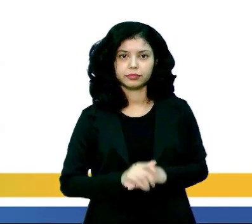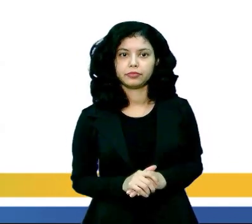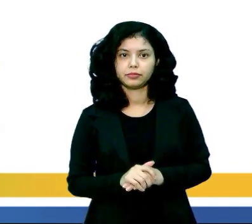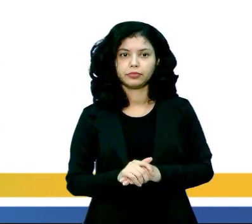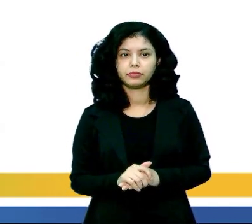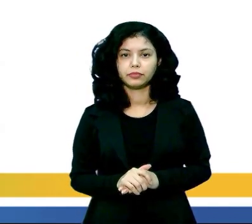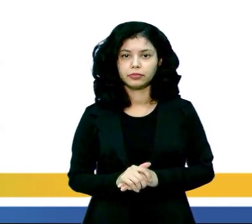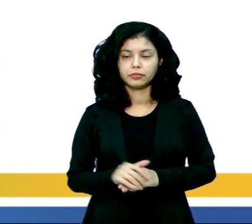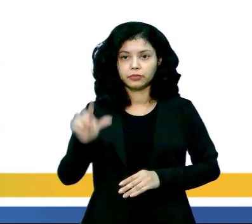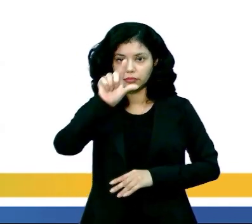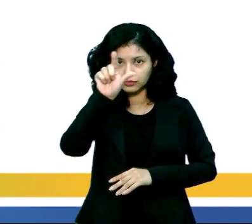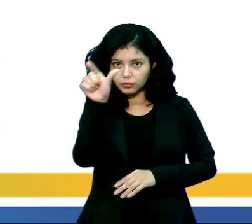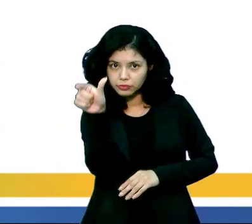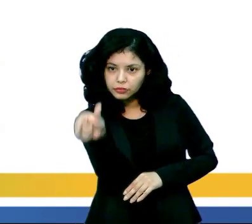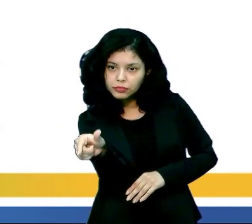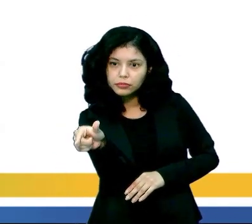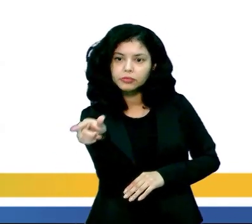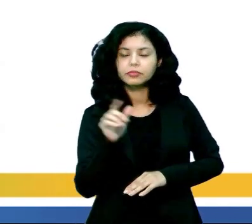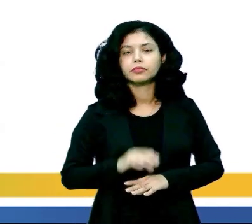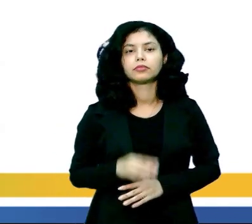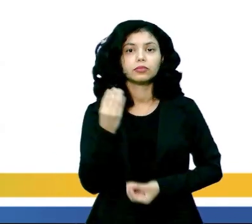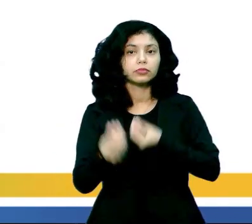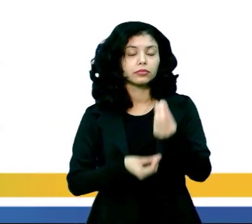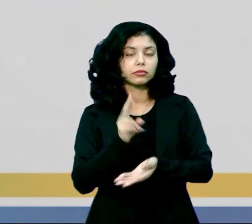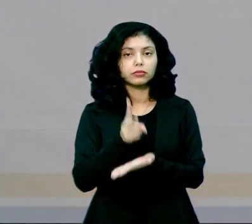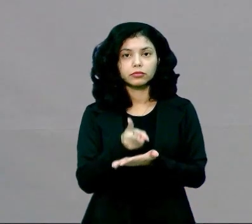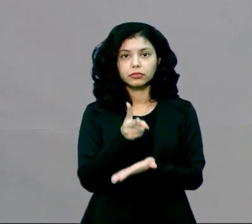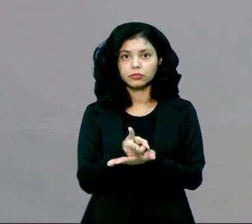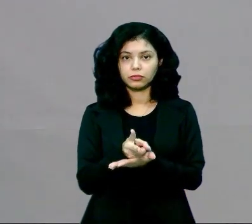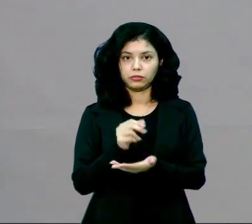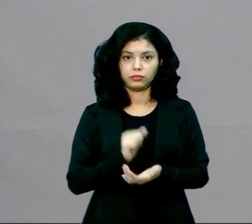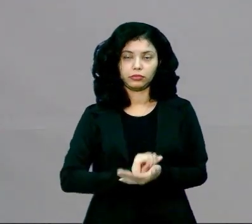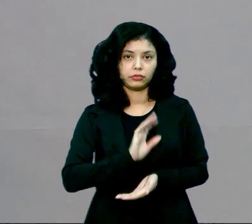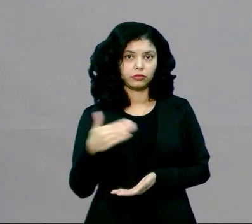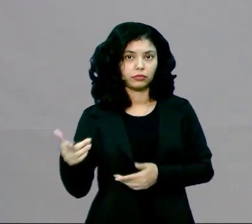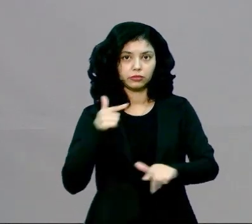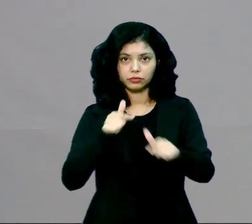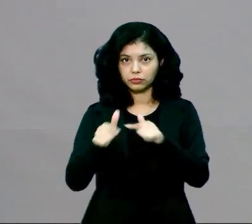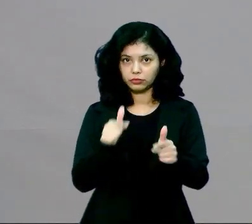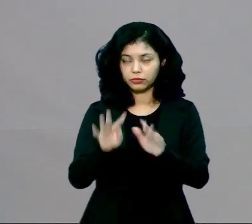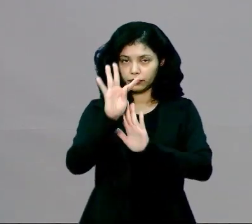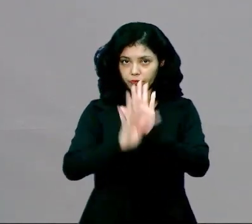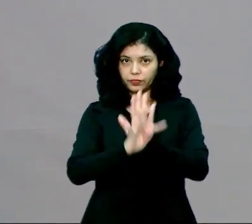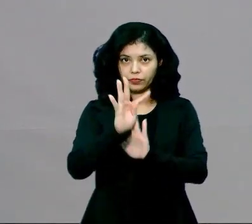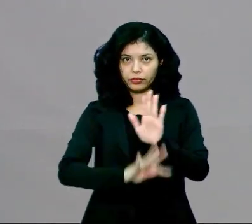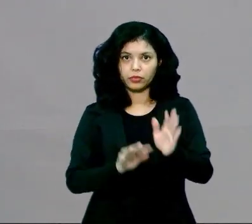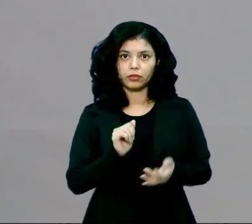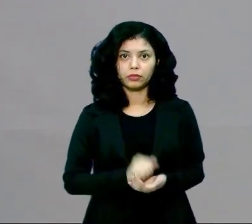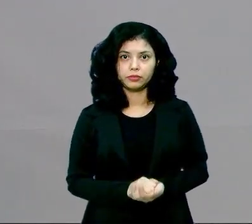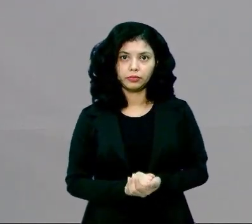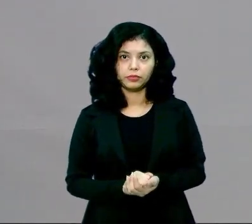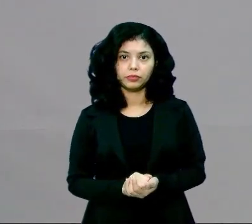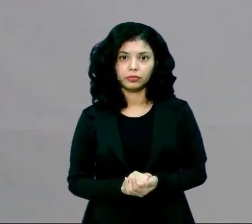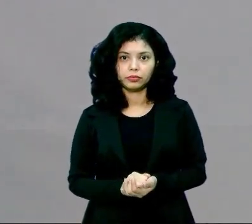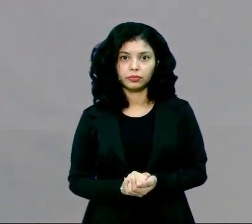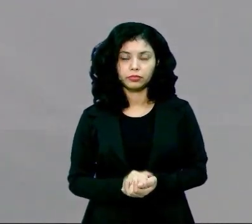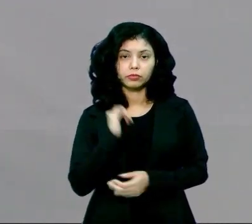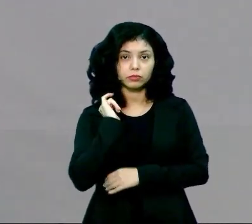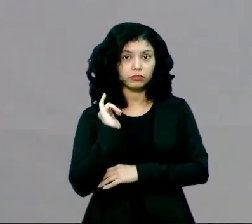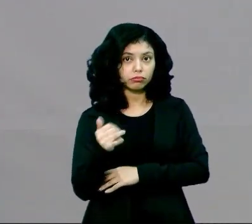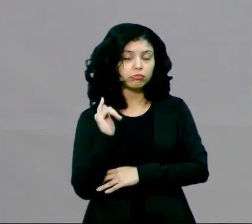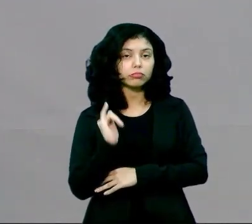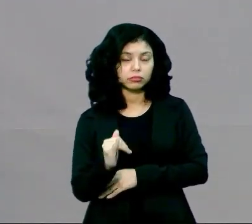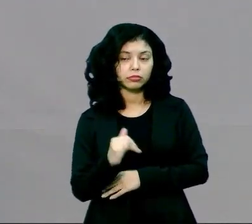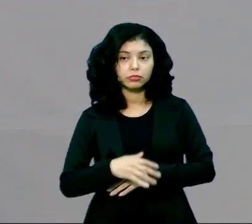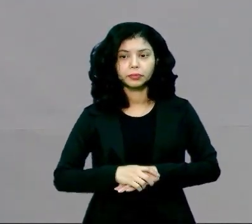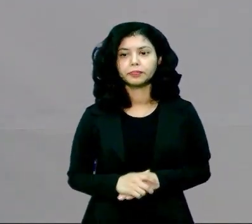El Eclipse. Então, como sempre, galera, quando a gente está trabalhando textos, né, de cunho